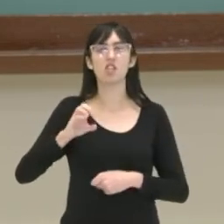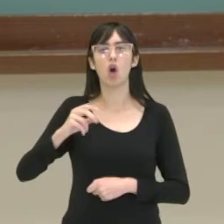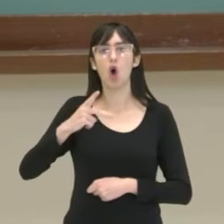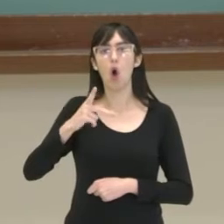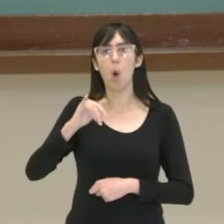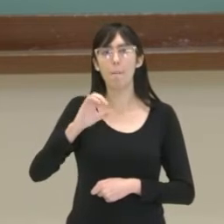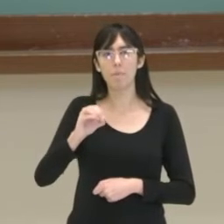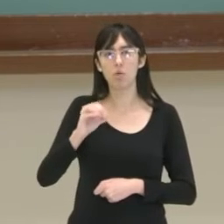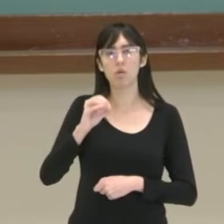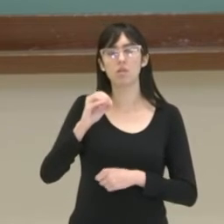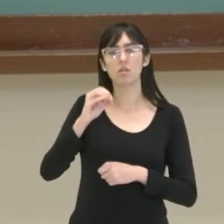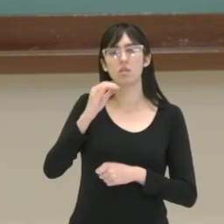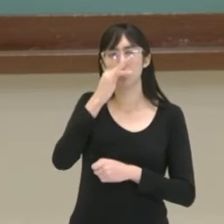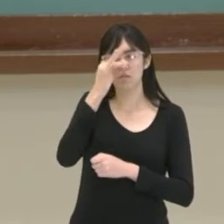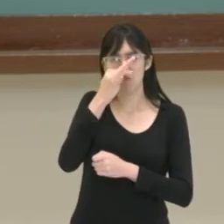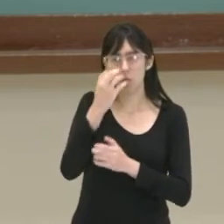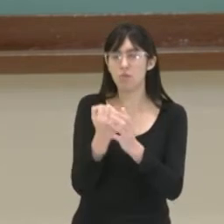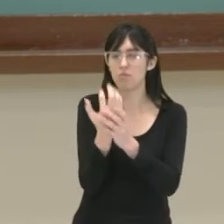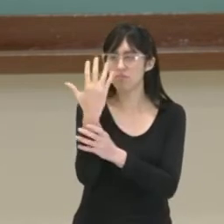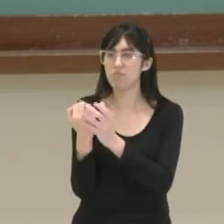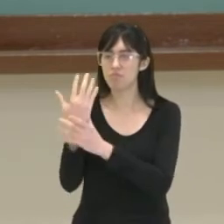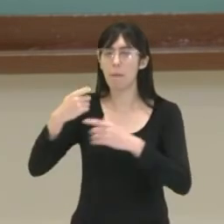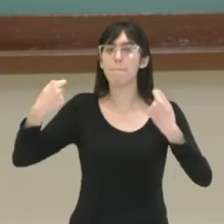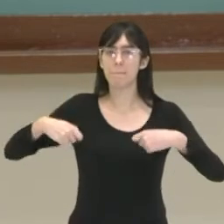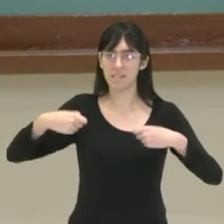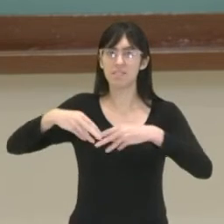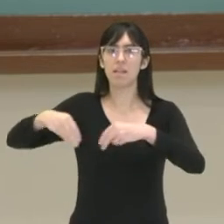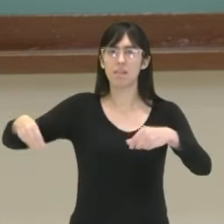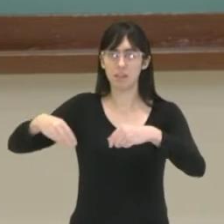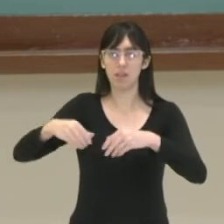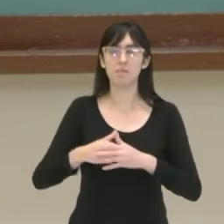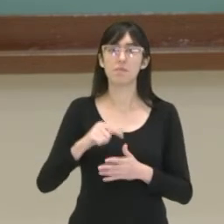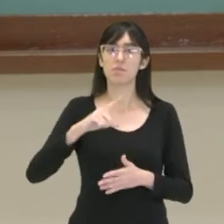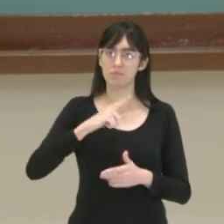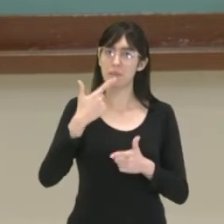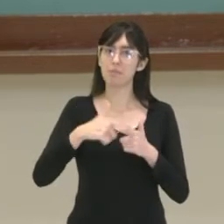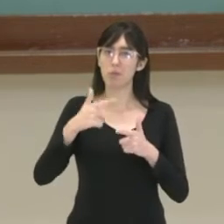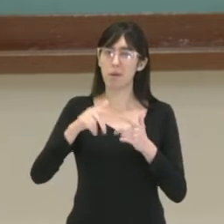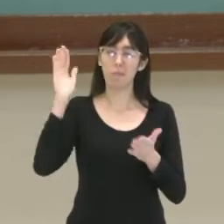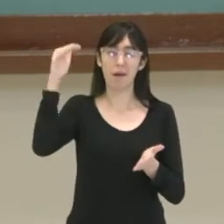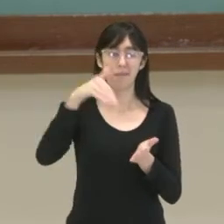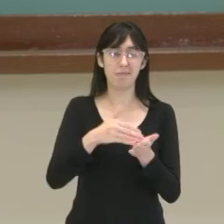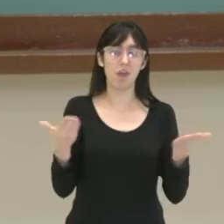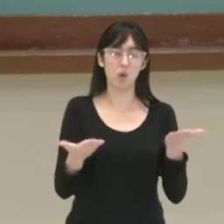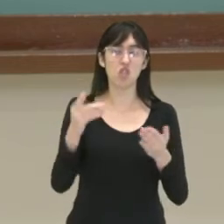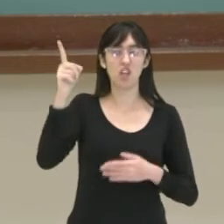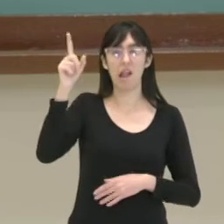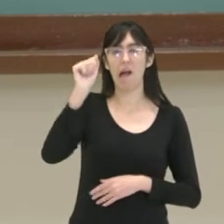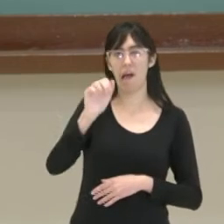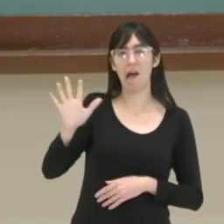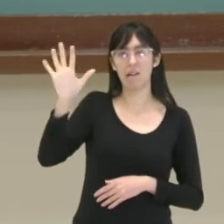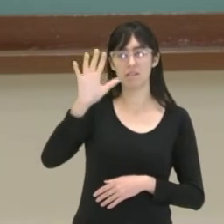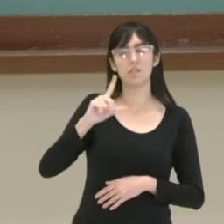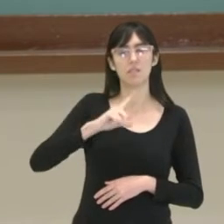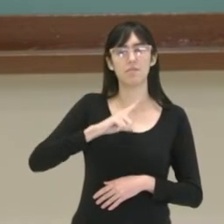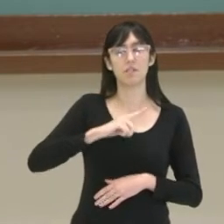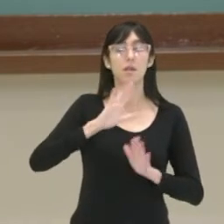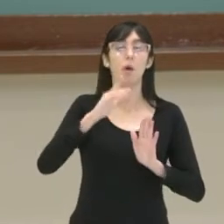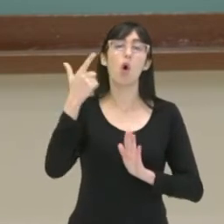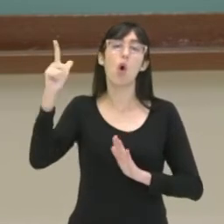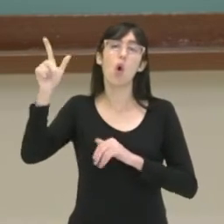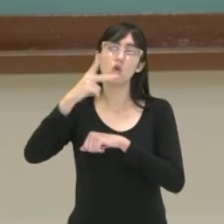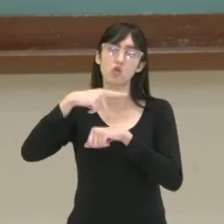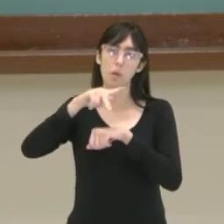chinês. Esse problema permanece na Ásia até os dias de hoje, mas na atualidade em outro